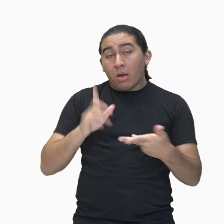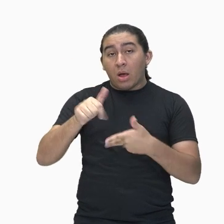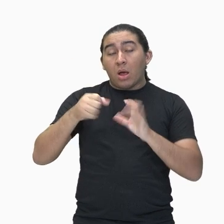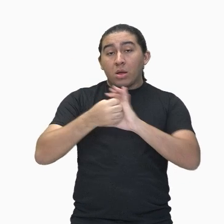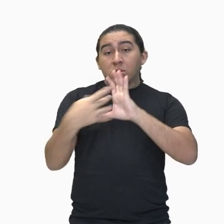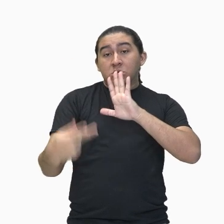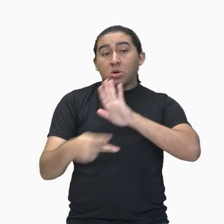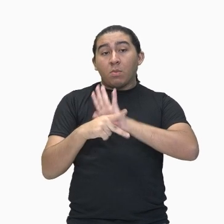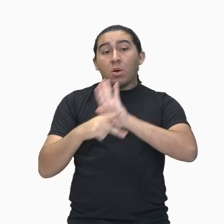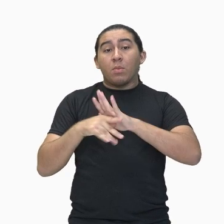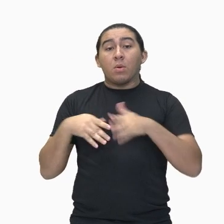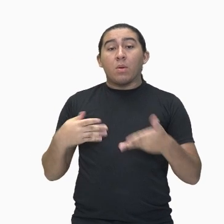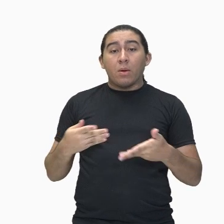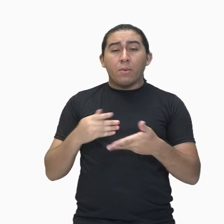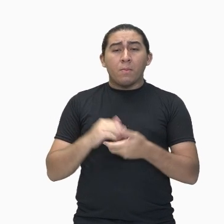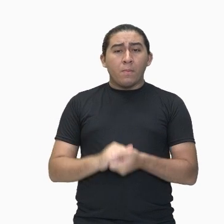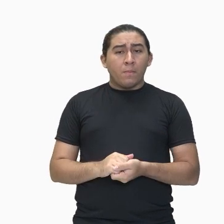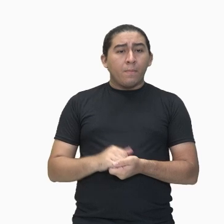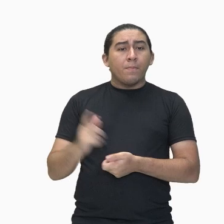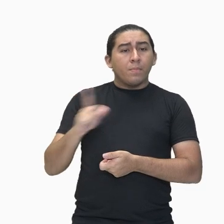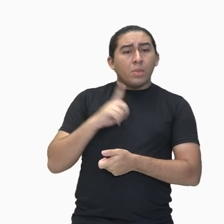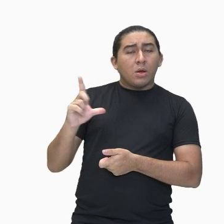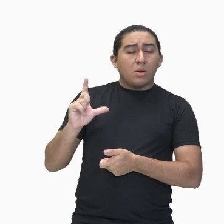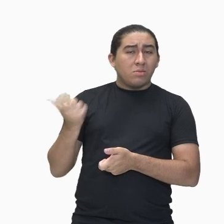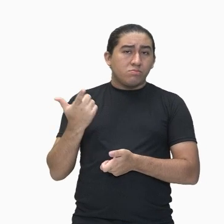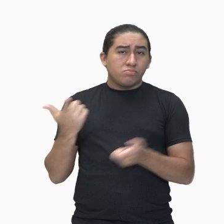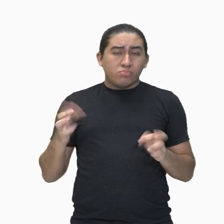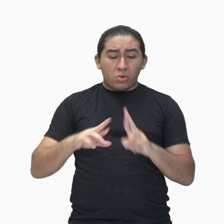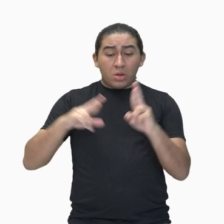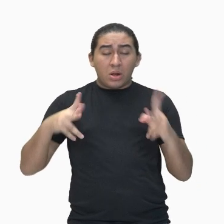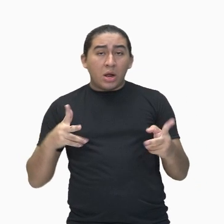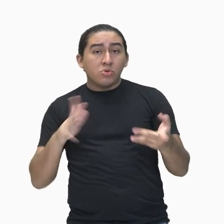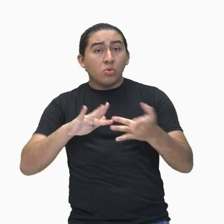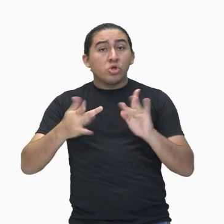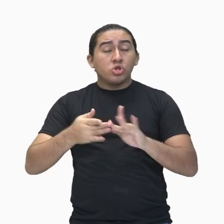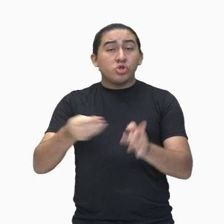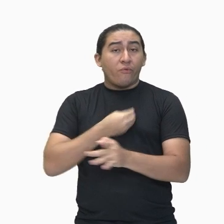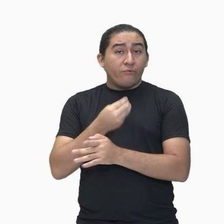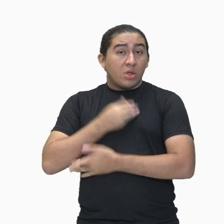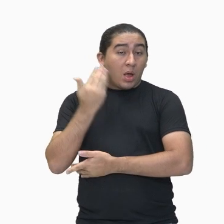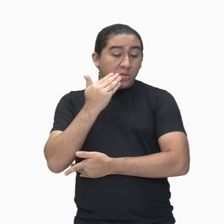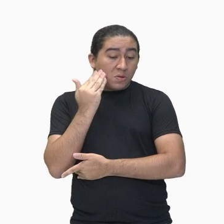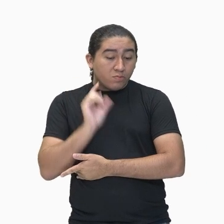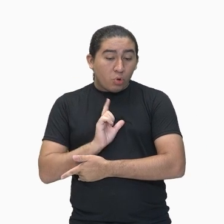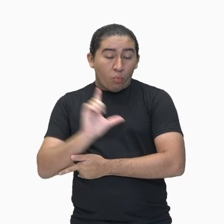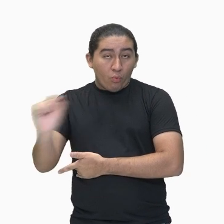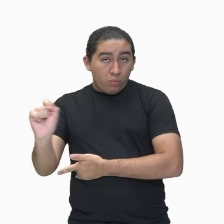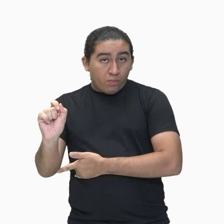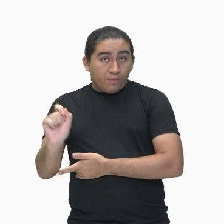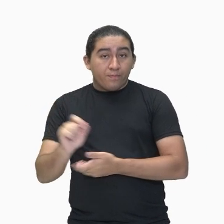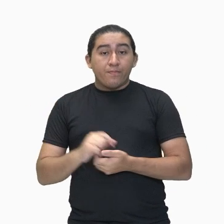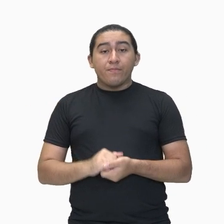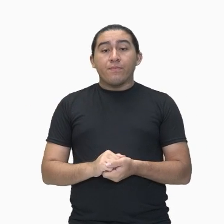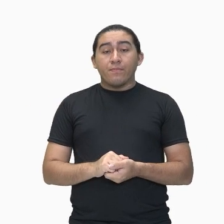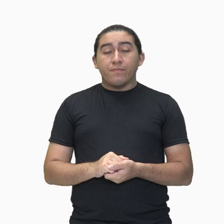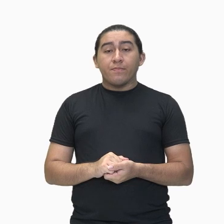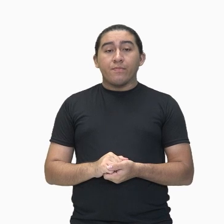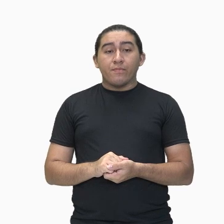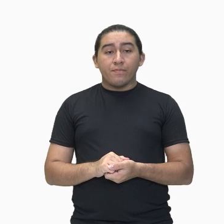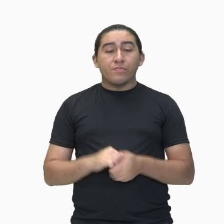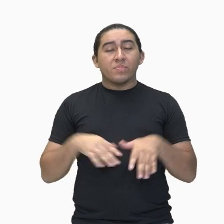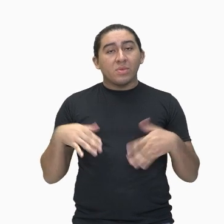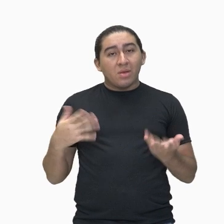caráter fugidio das coisas do mundo. Então, ele tenta fugir do mundo. Então, ainda é